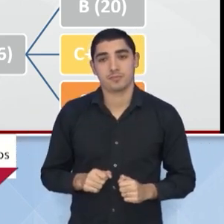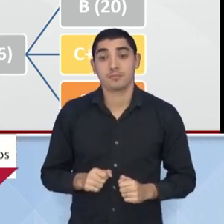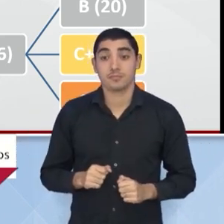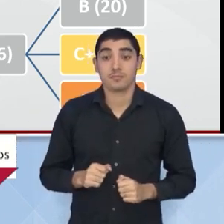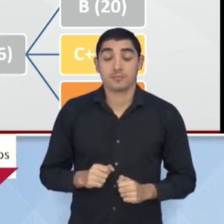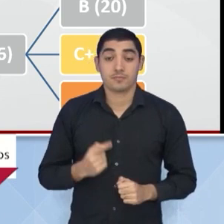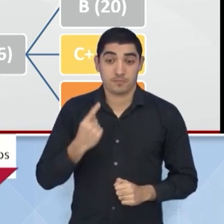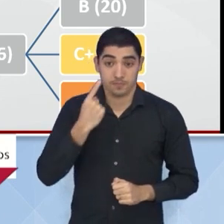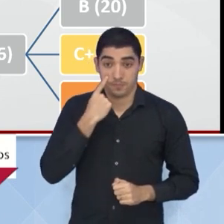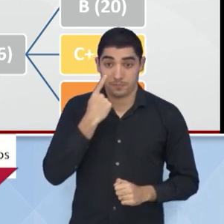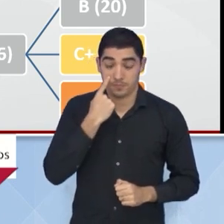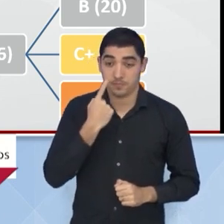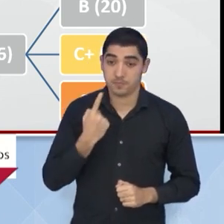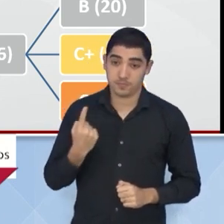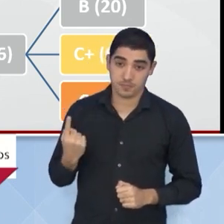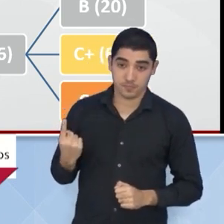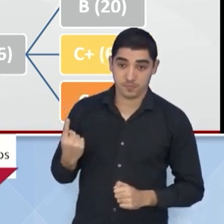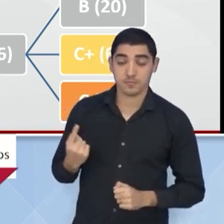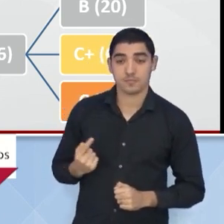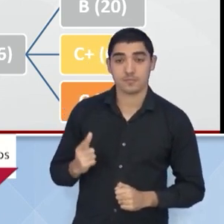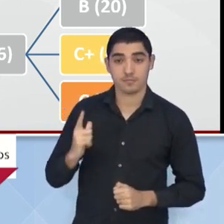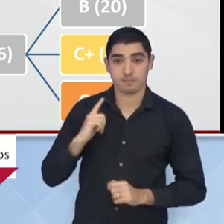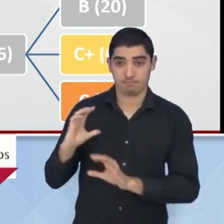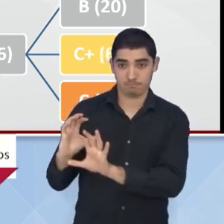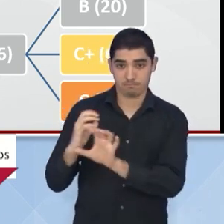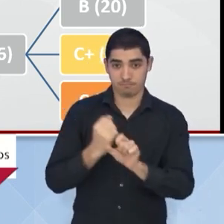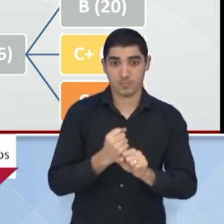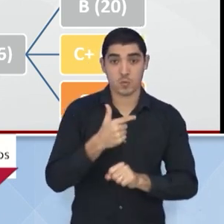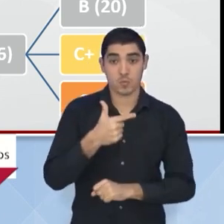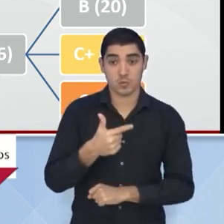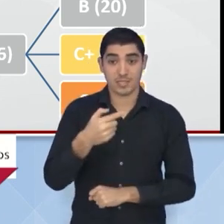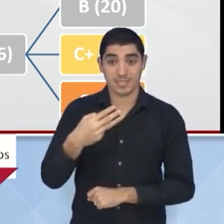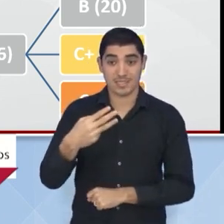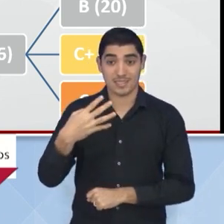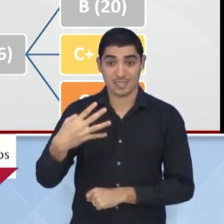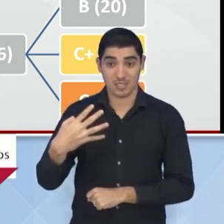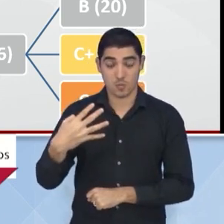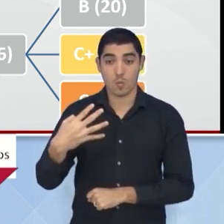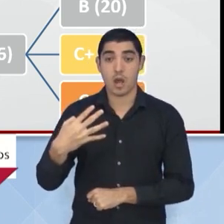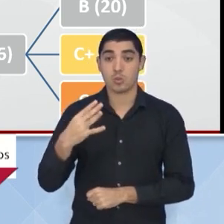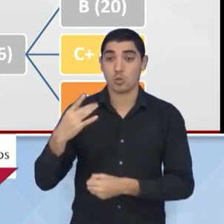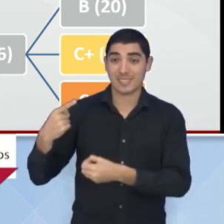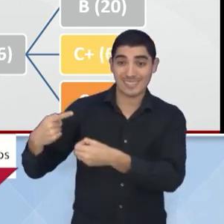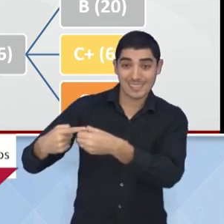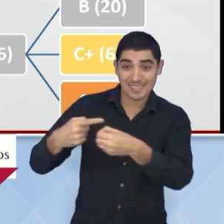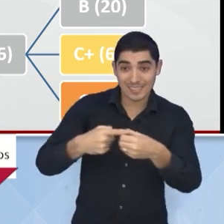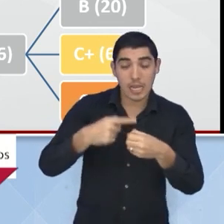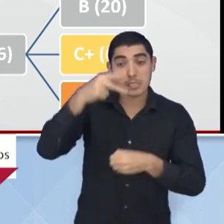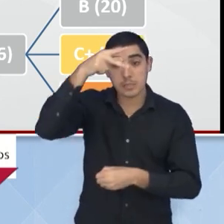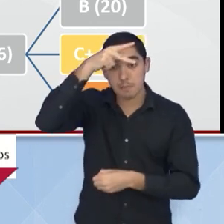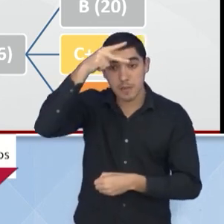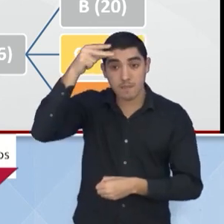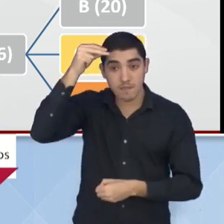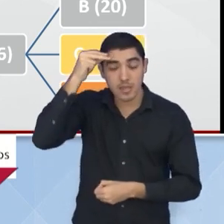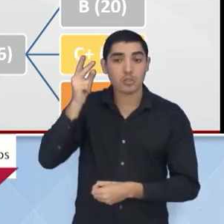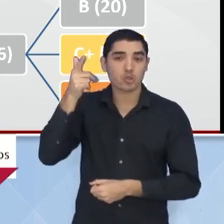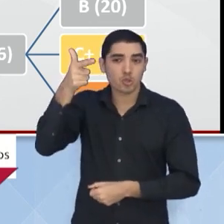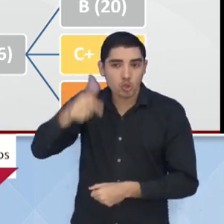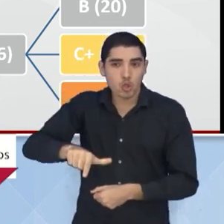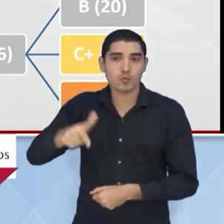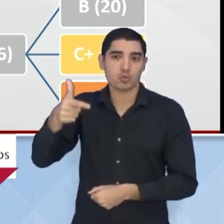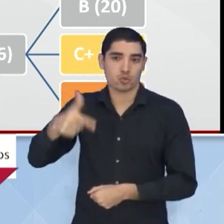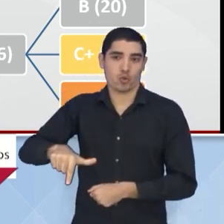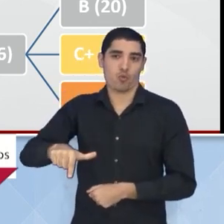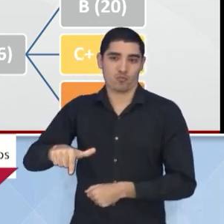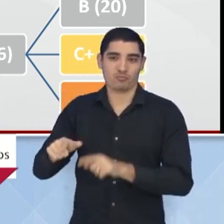aqui eh nós tivemos 234 casos de prefeitos reeleitos no estado ã representando